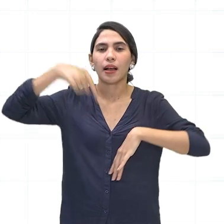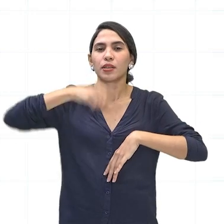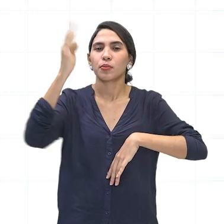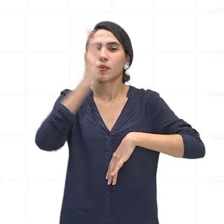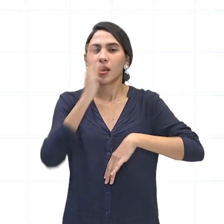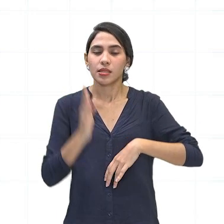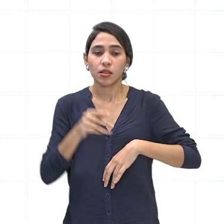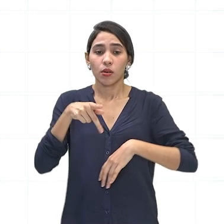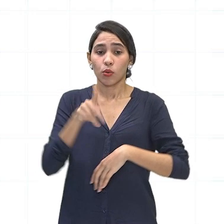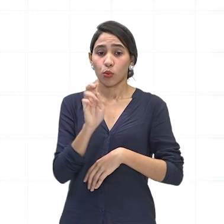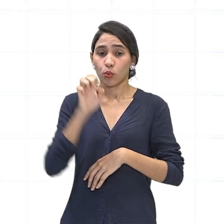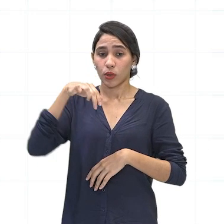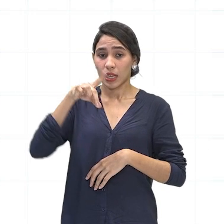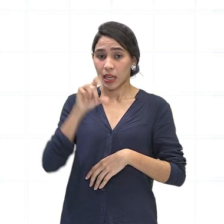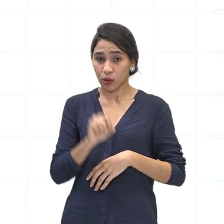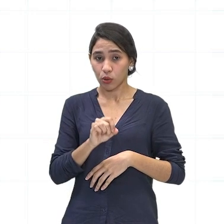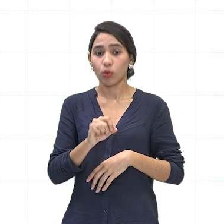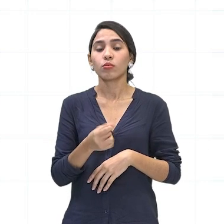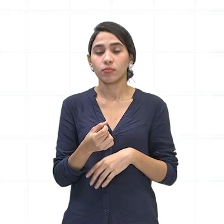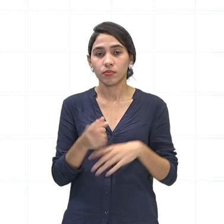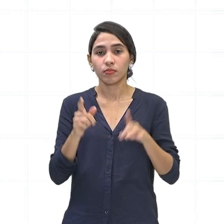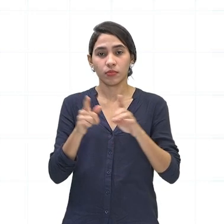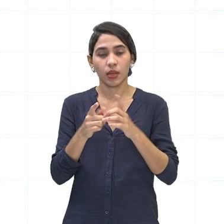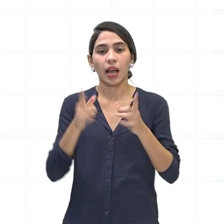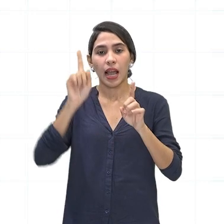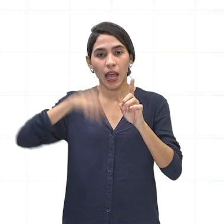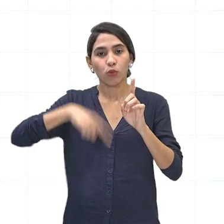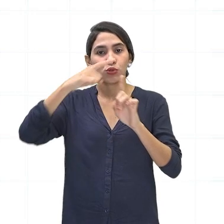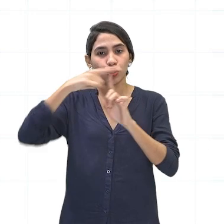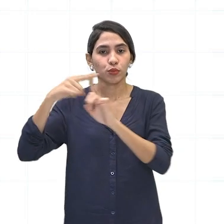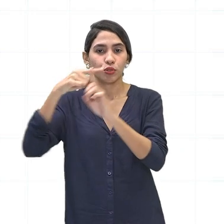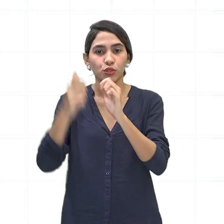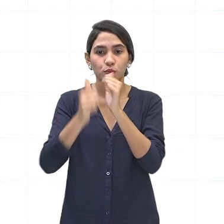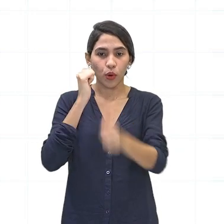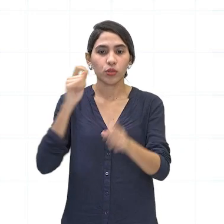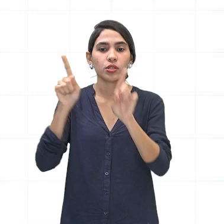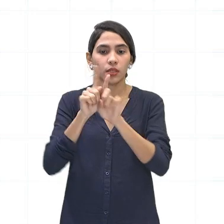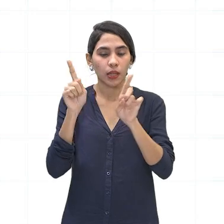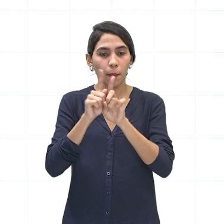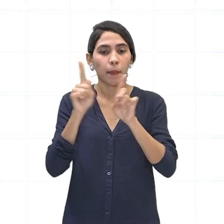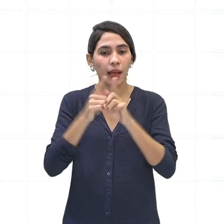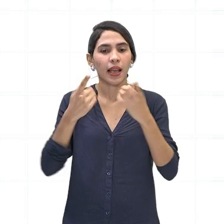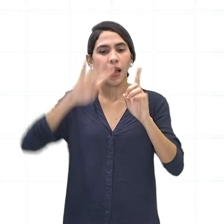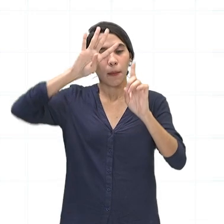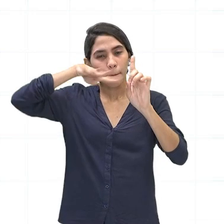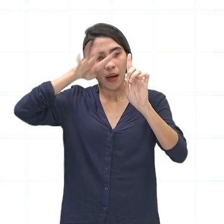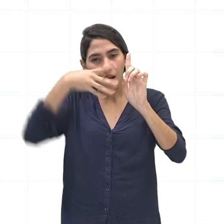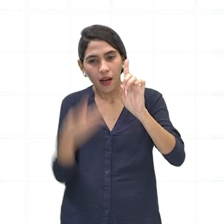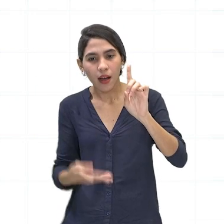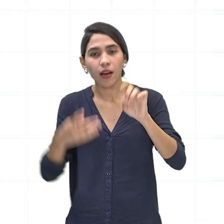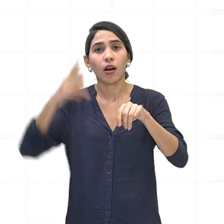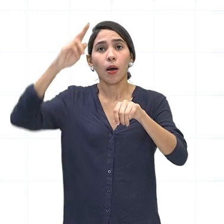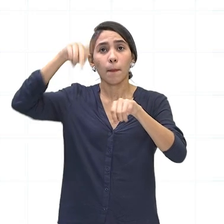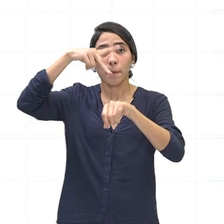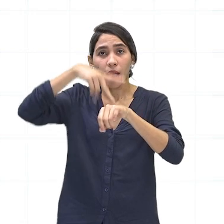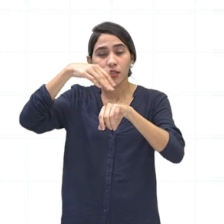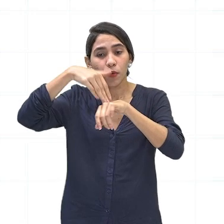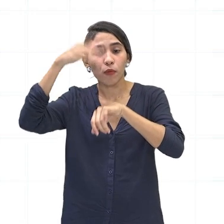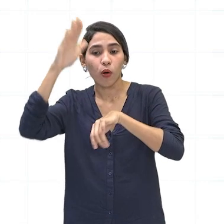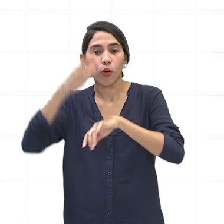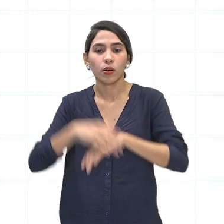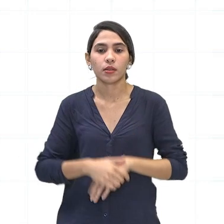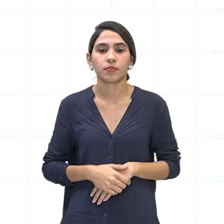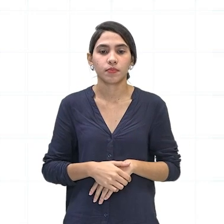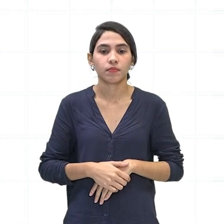país, o Kendo, né, sendo essa arte marcial, essa luta, ela também é aclamada em alguns países. Vamos ver em